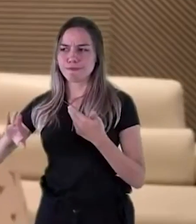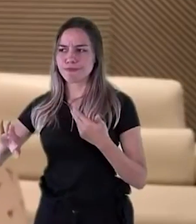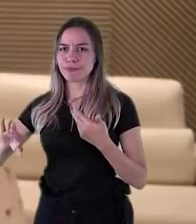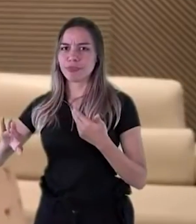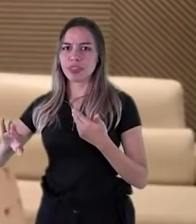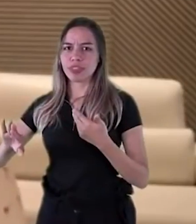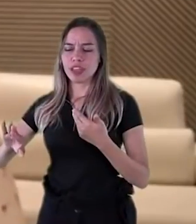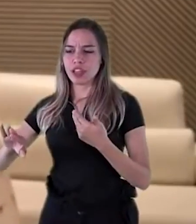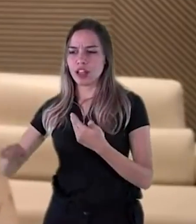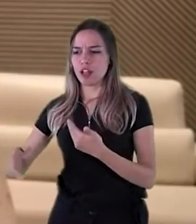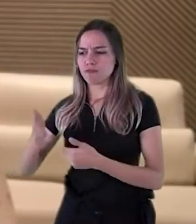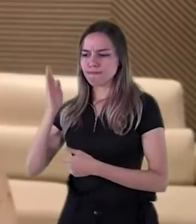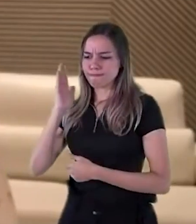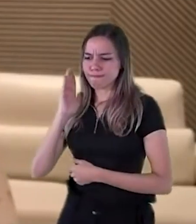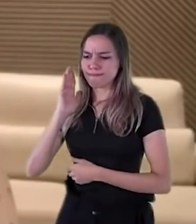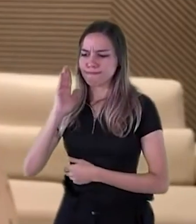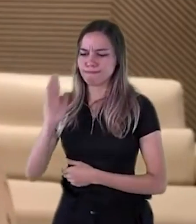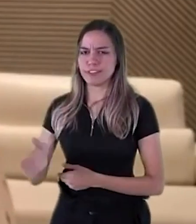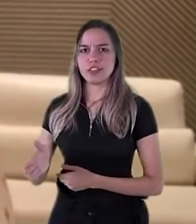ao ponto.